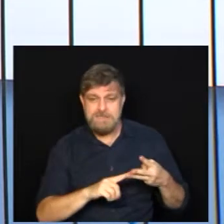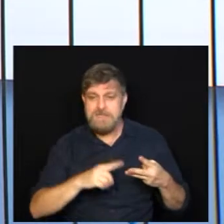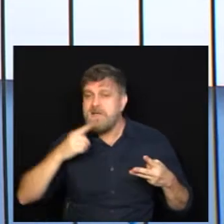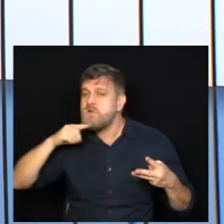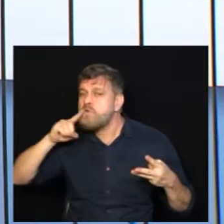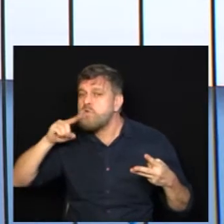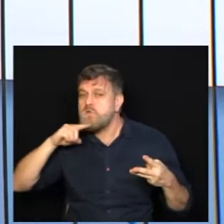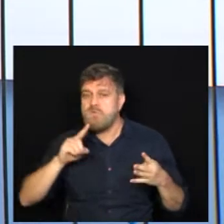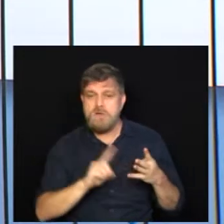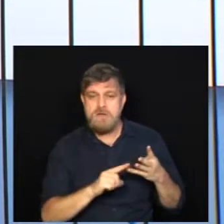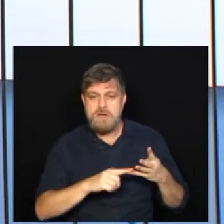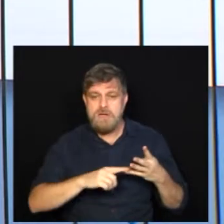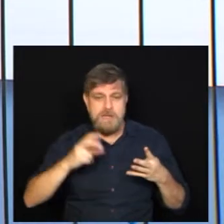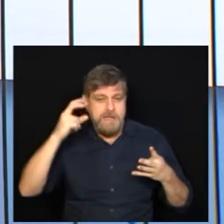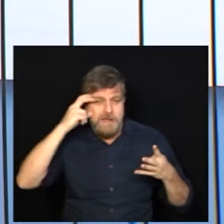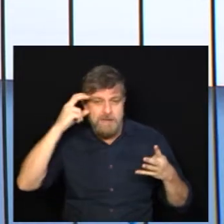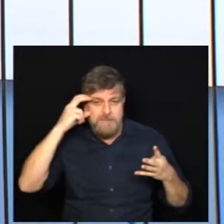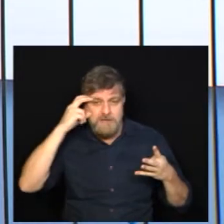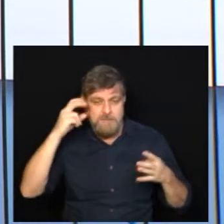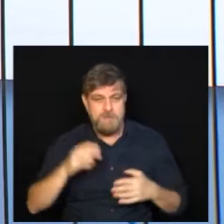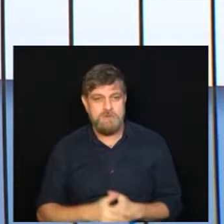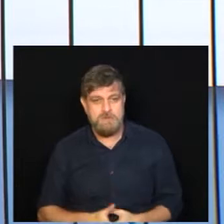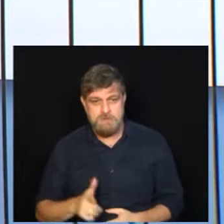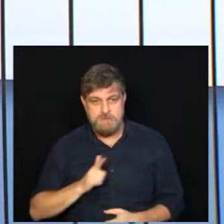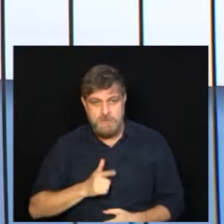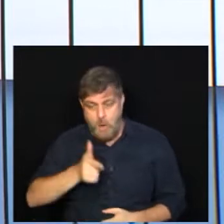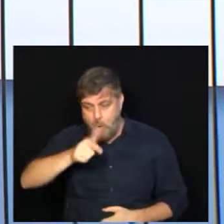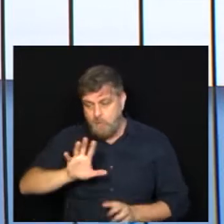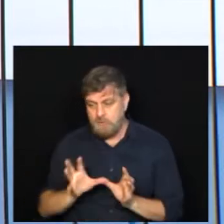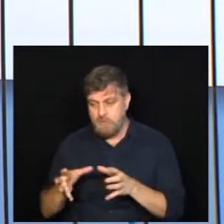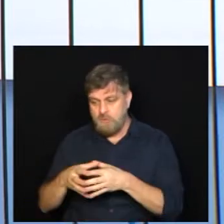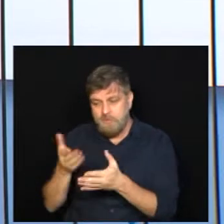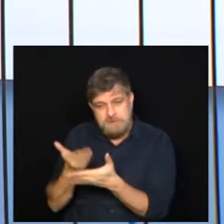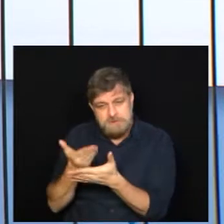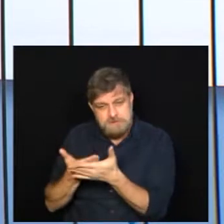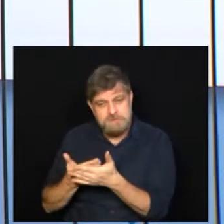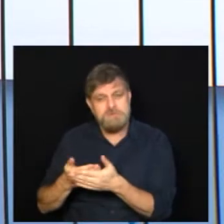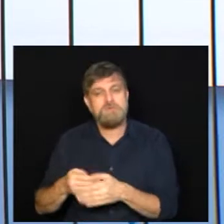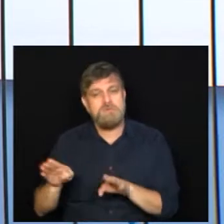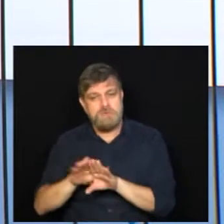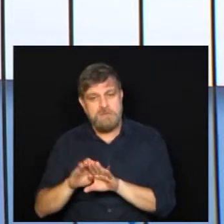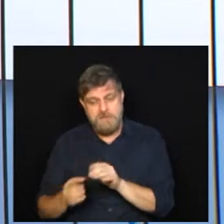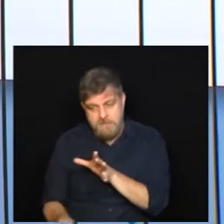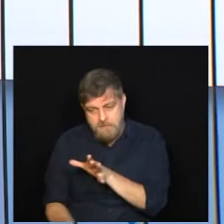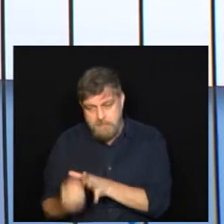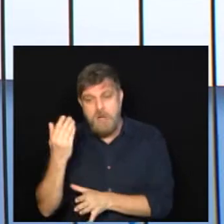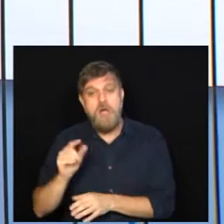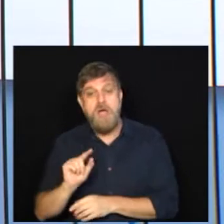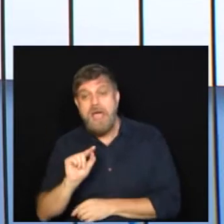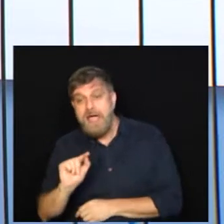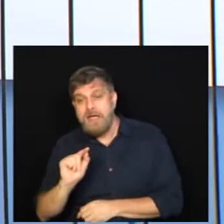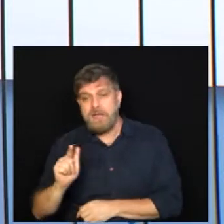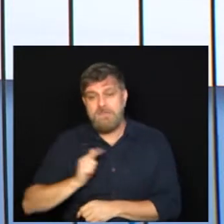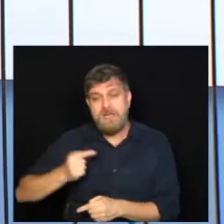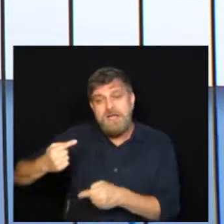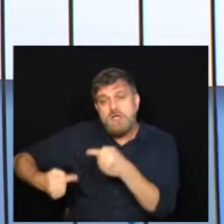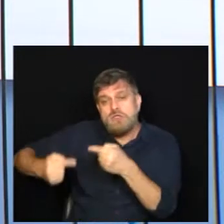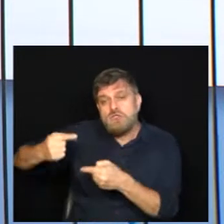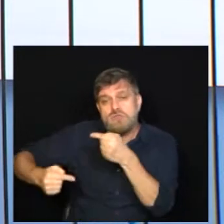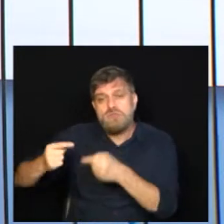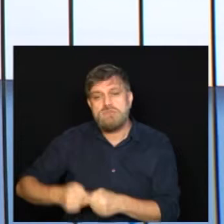Eduardo Magoga e Carlinhos Camelô. Uma outra comissão de estudos que também foi instalada é que vai discutir